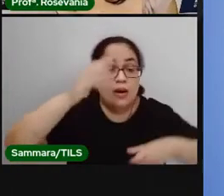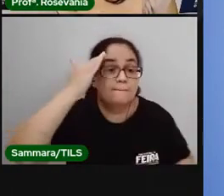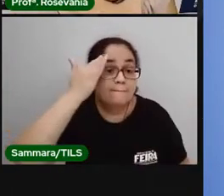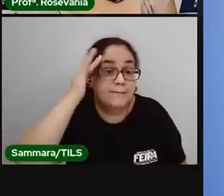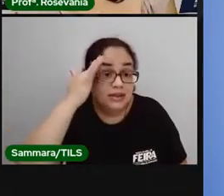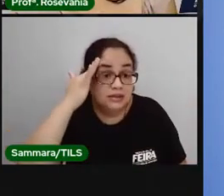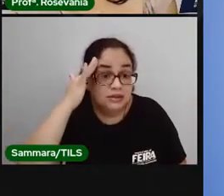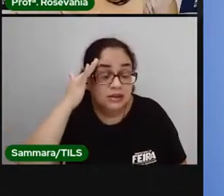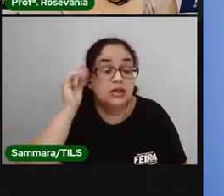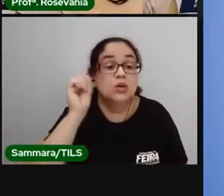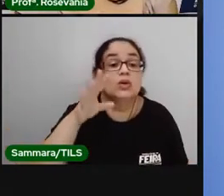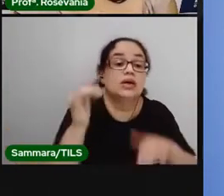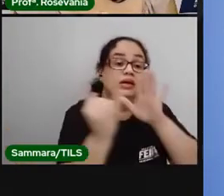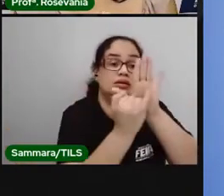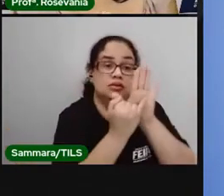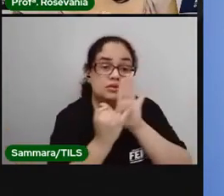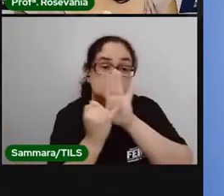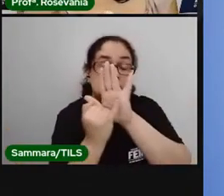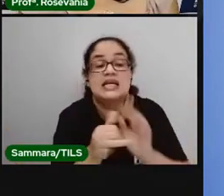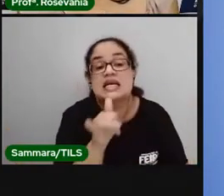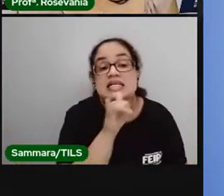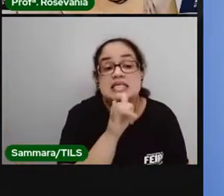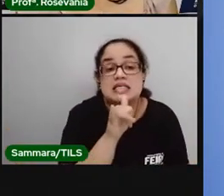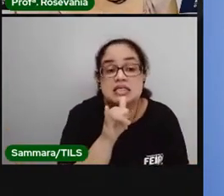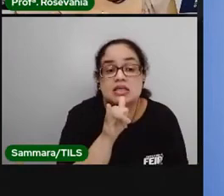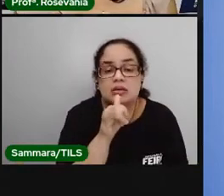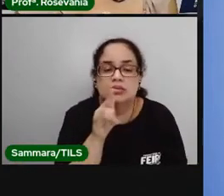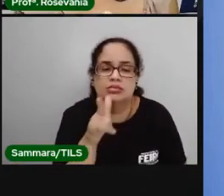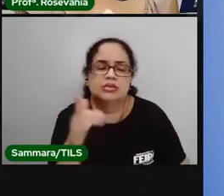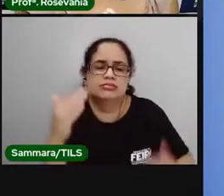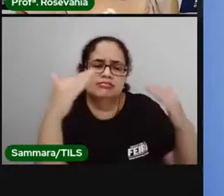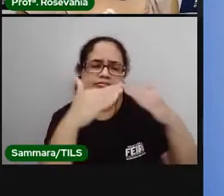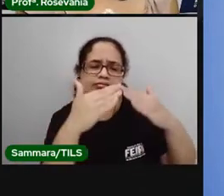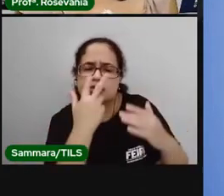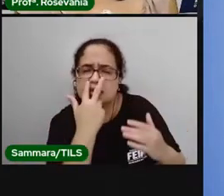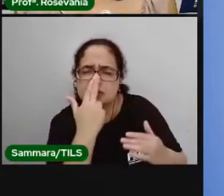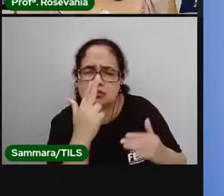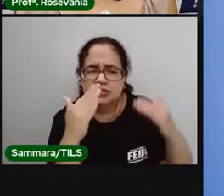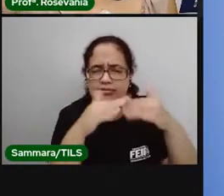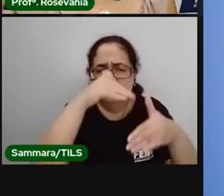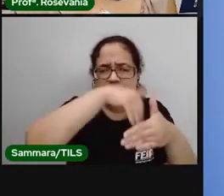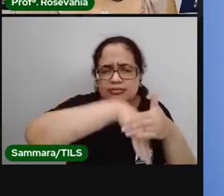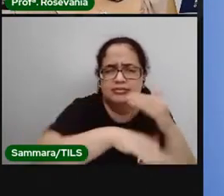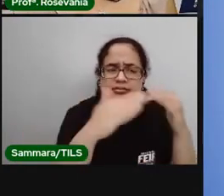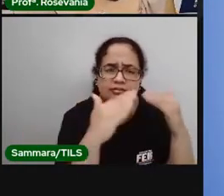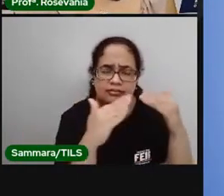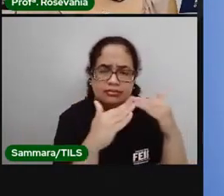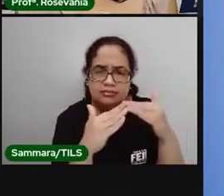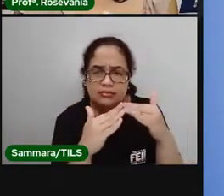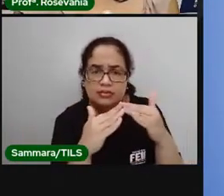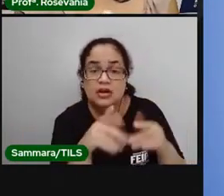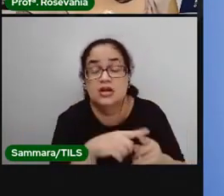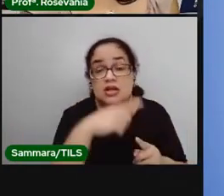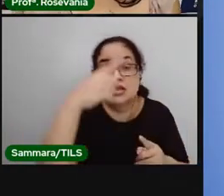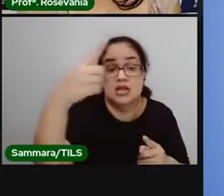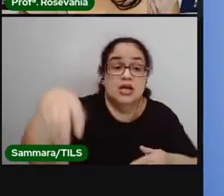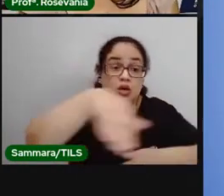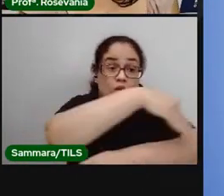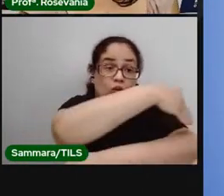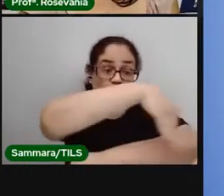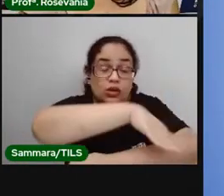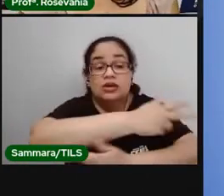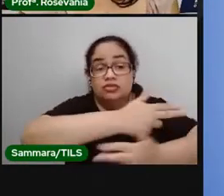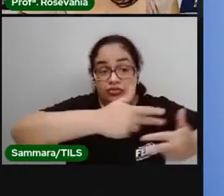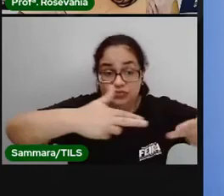essa questão de identificação. Por exemplo, digamos que a gente morasse nessa casinha aí, toda vez quando a gente saísse aí nessa rua, várias